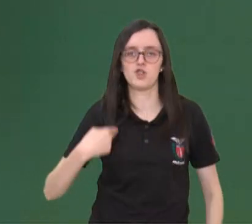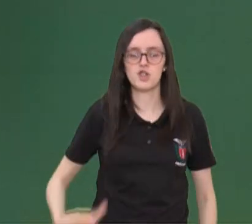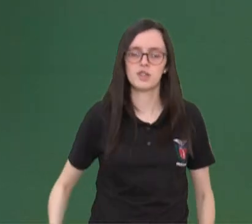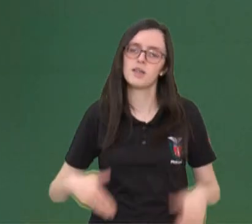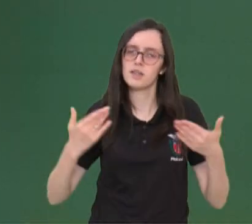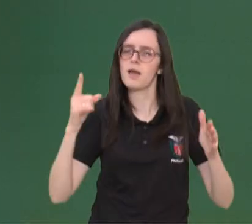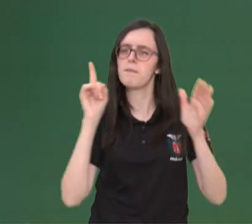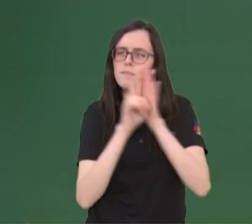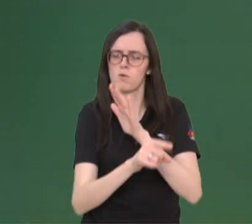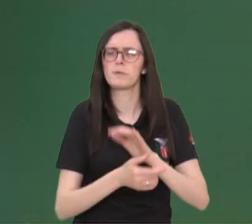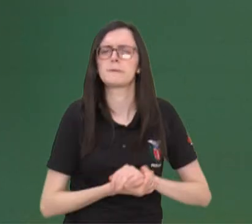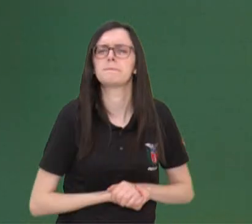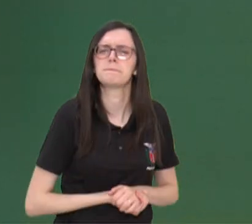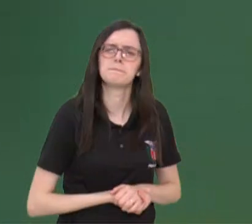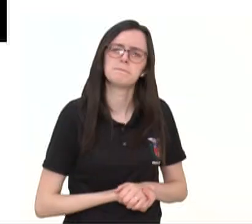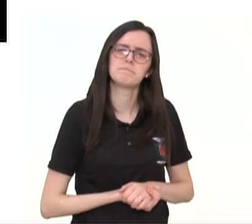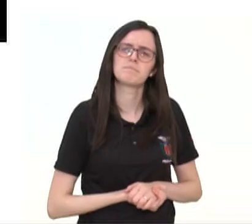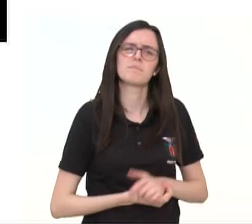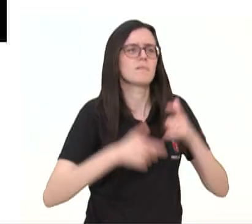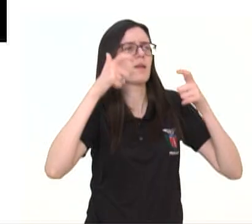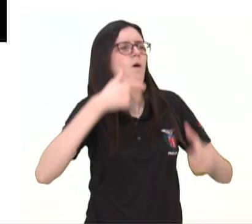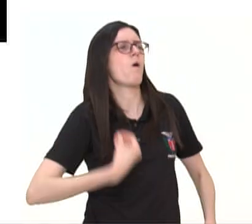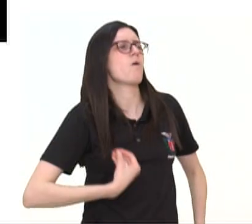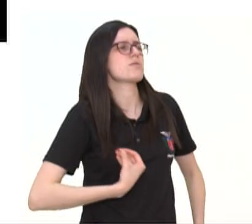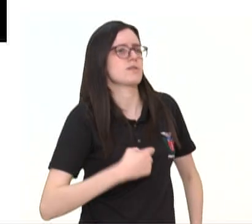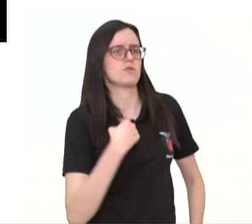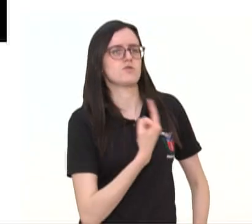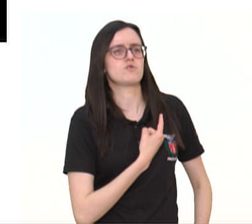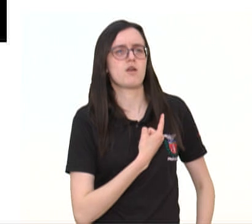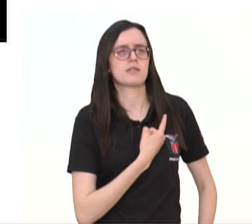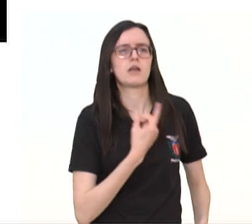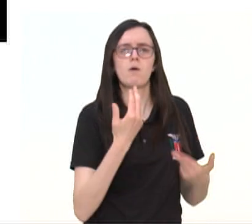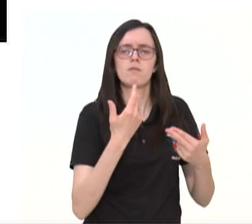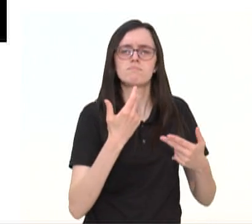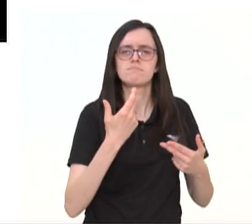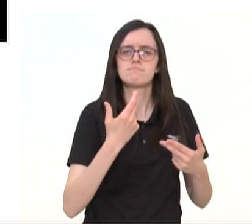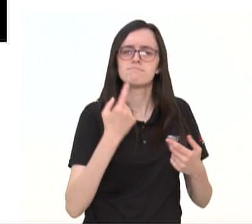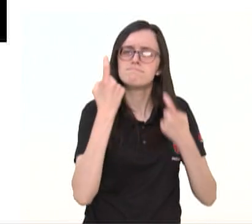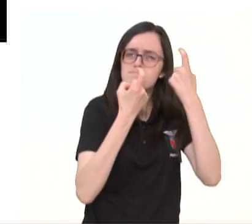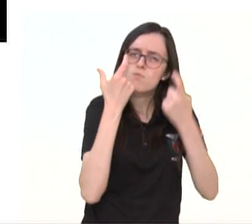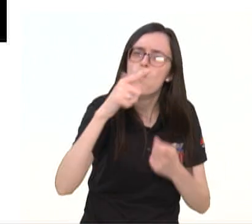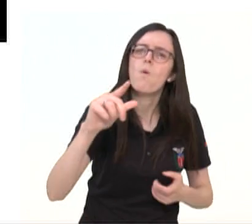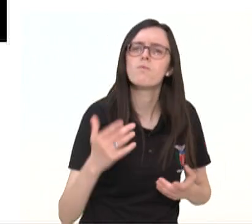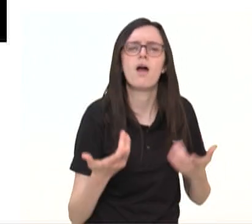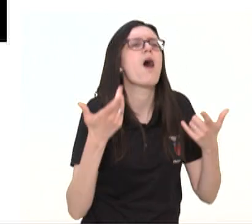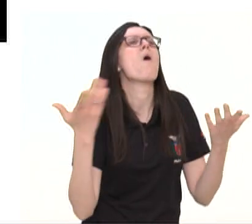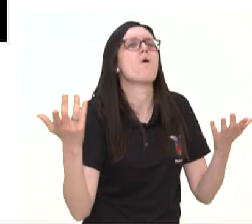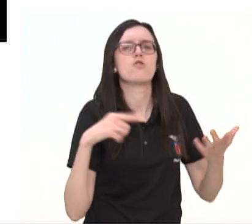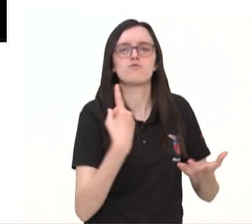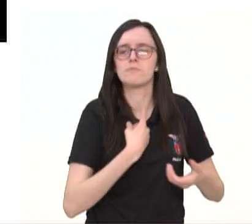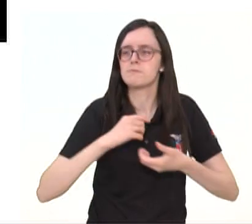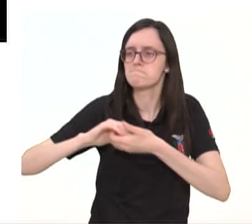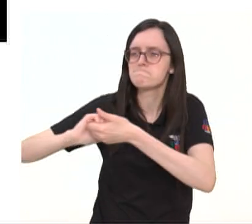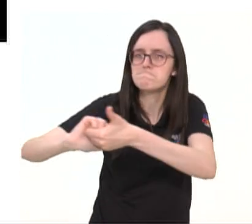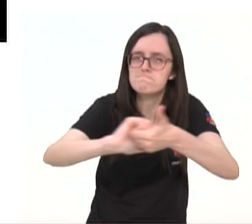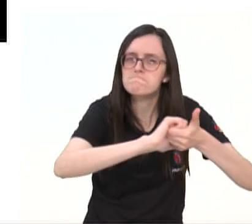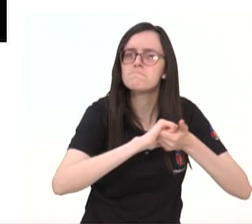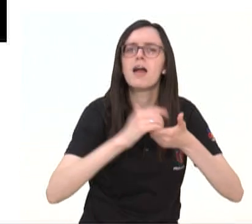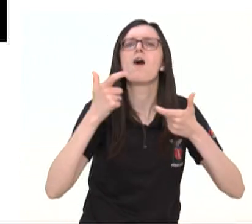aí ele pergunta, onde está a nossa solidariedade? Onde está a nossa